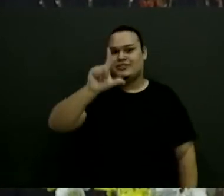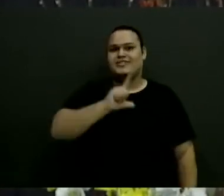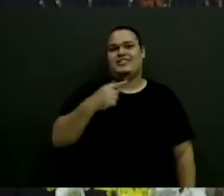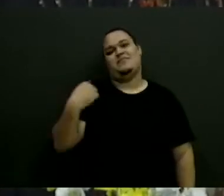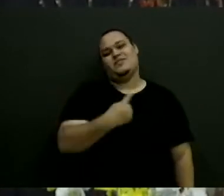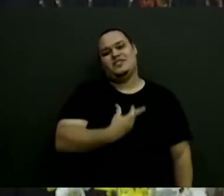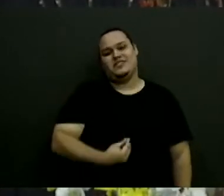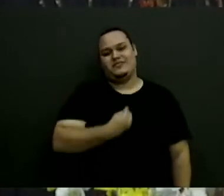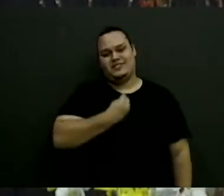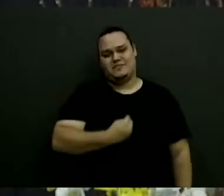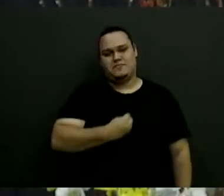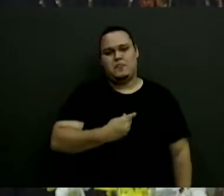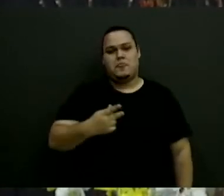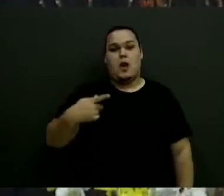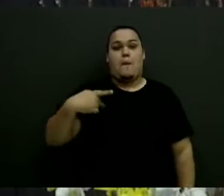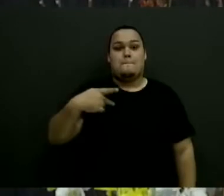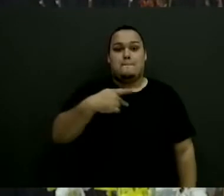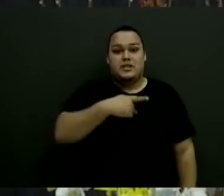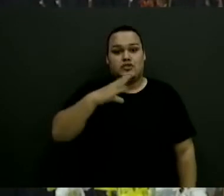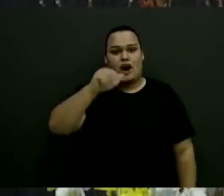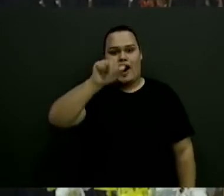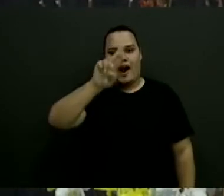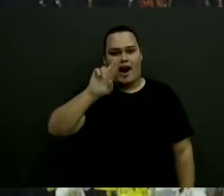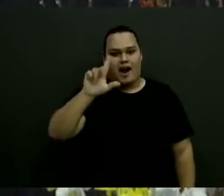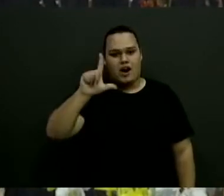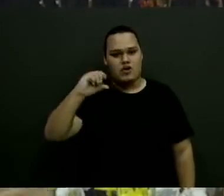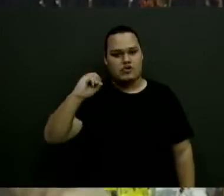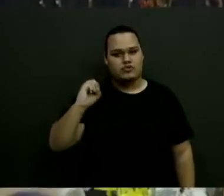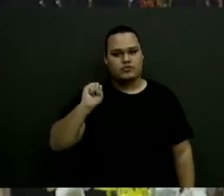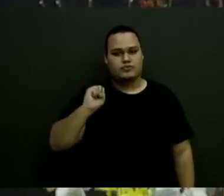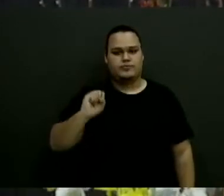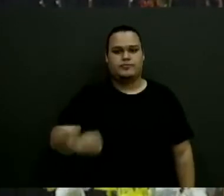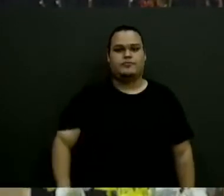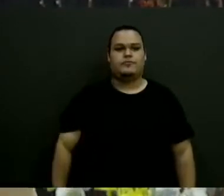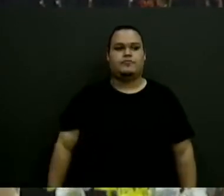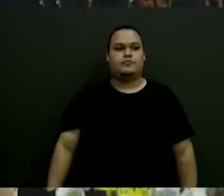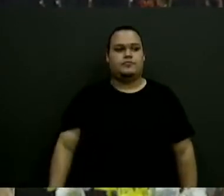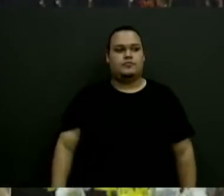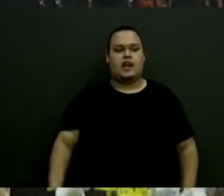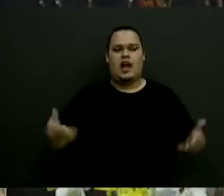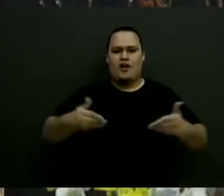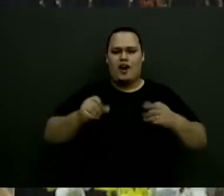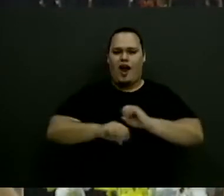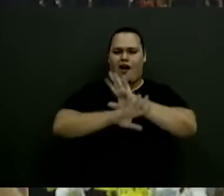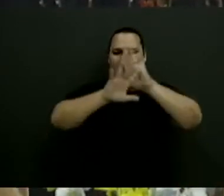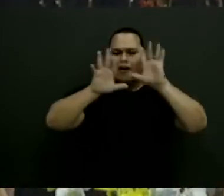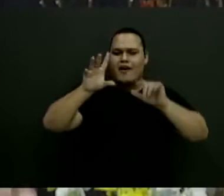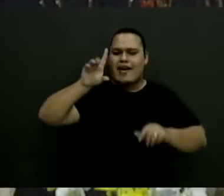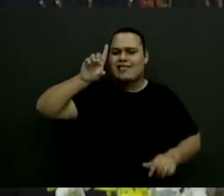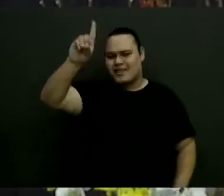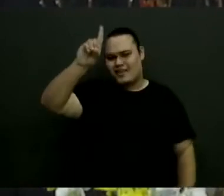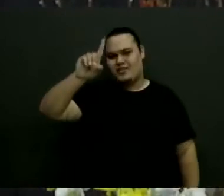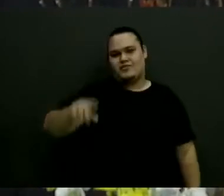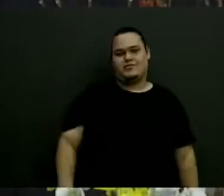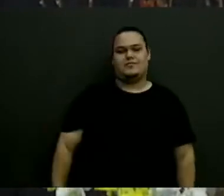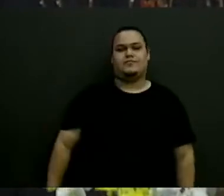Carlos? Pastor Carlos, abre aí o seu áudio aí, pastor Carlos de Assis, e você deu um glória a Deus aí. O que você está